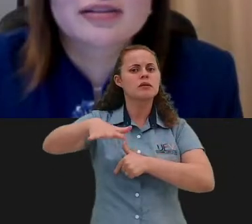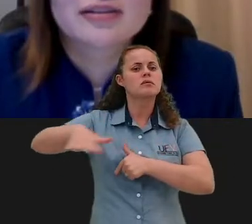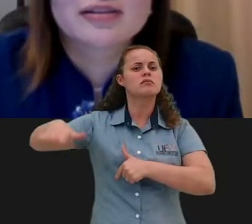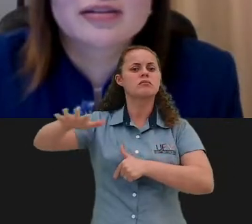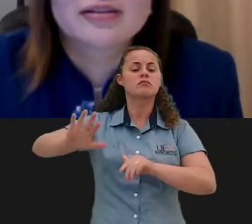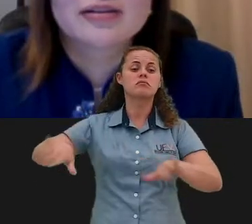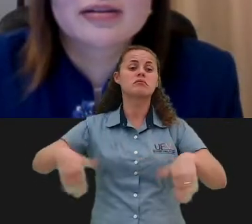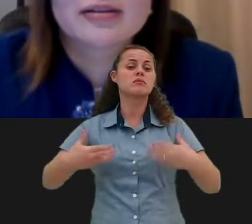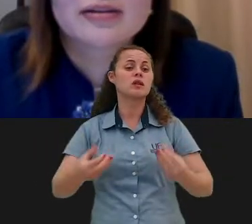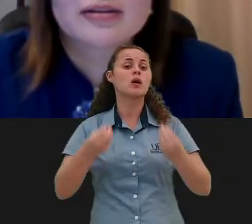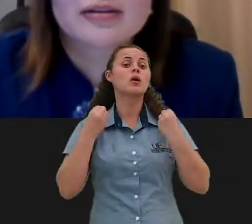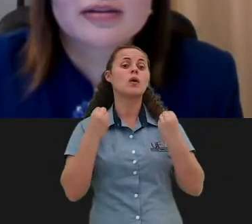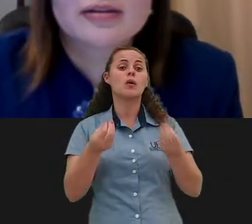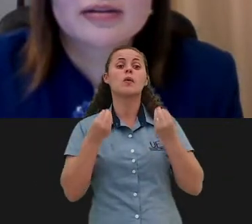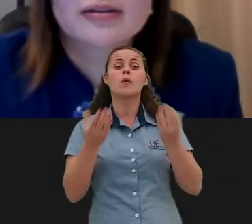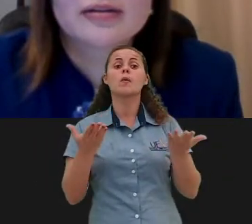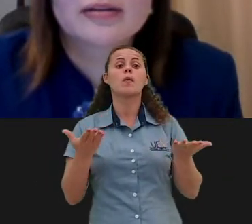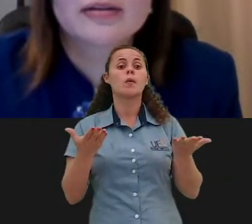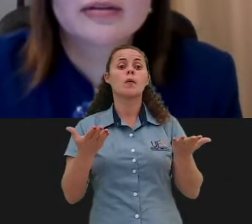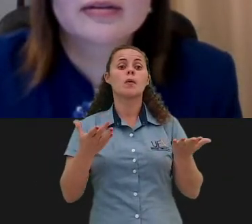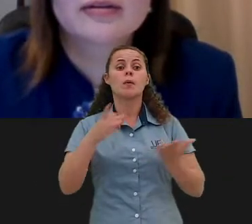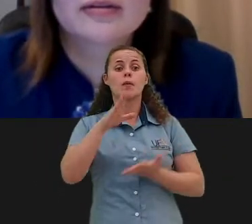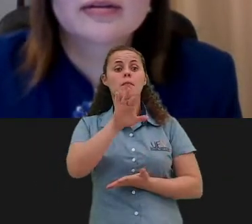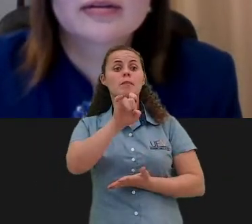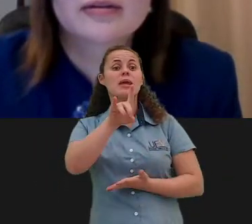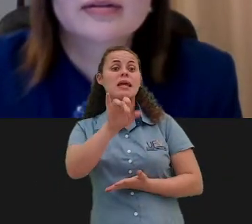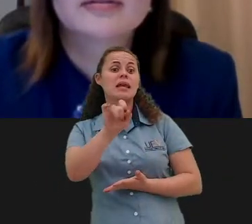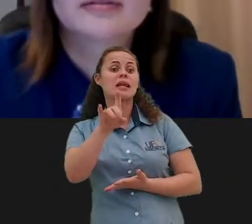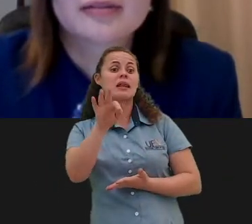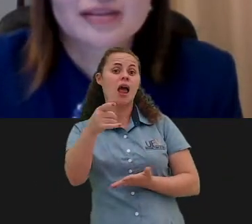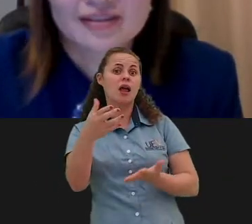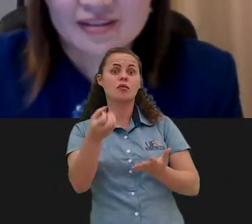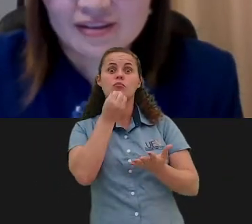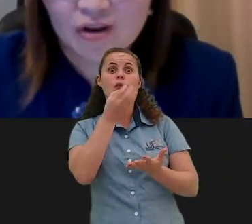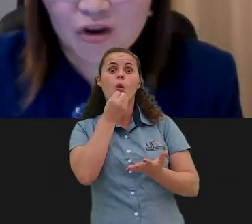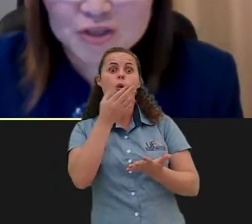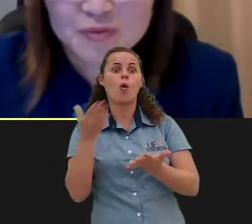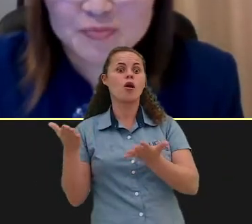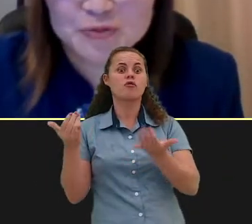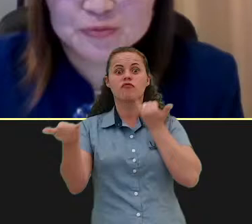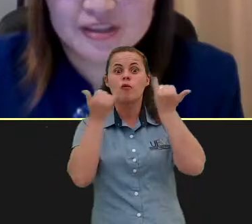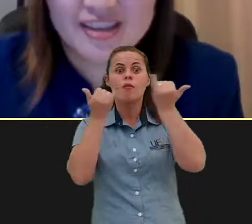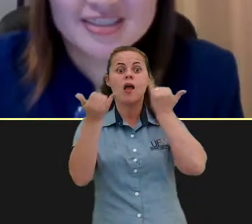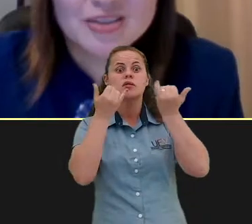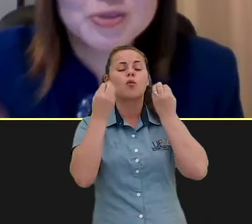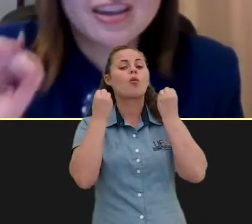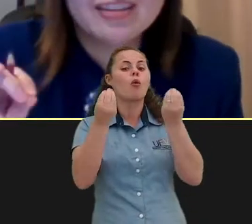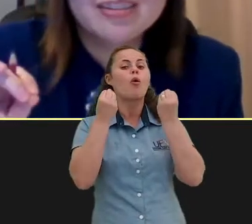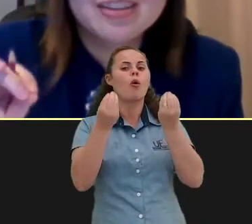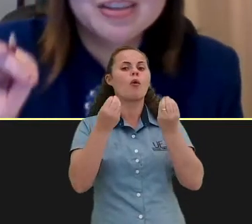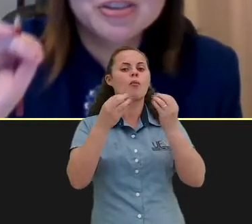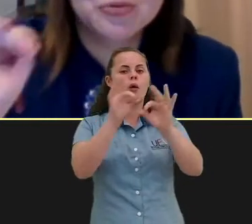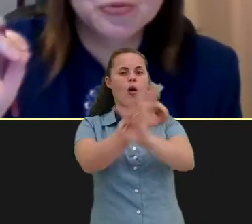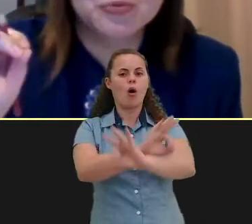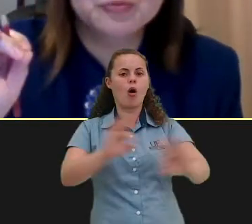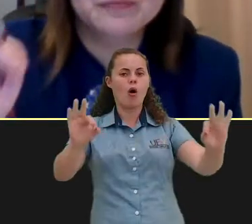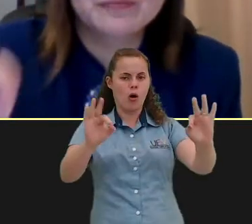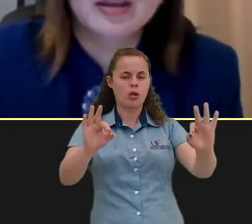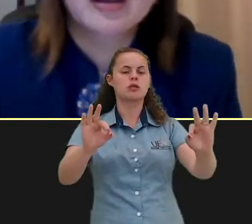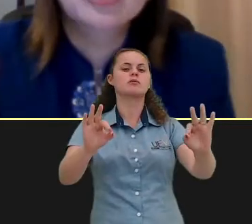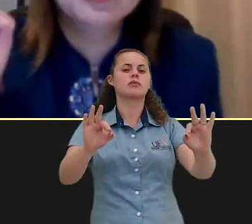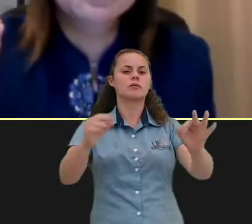tipo assim, como obter um bom Big Data? Como obter esses dados? Ótima pergunta. Esse é o cerne de